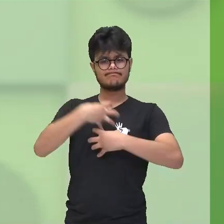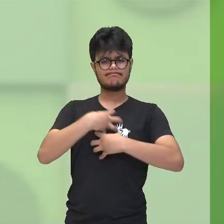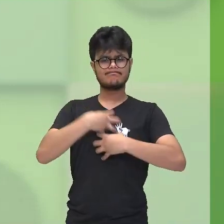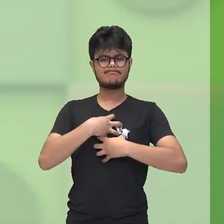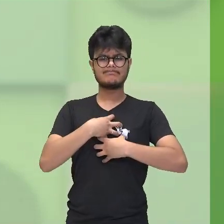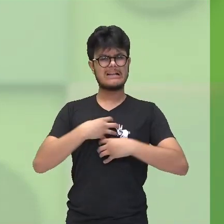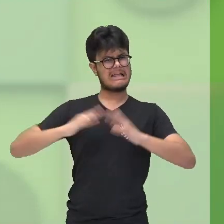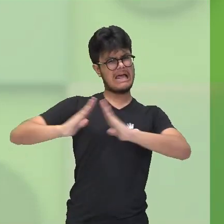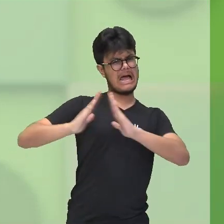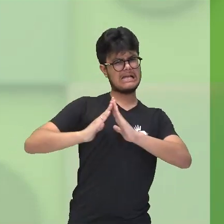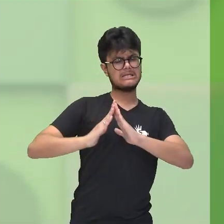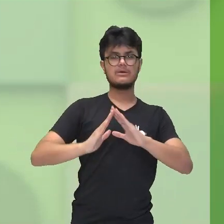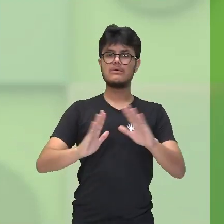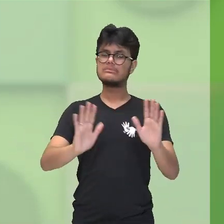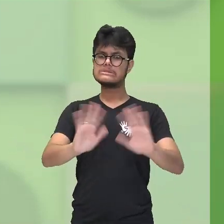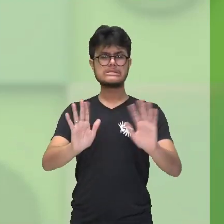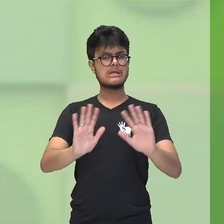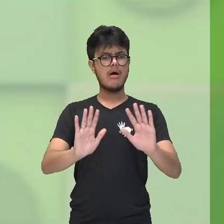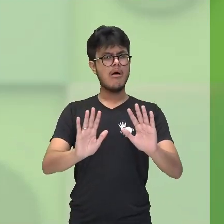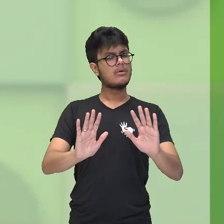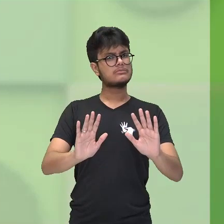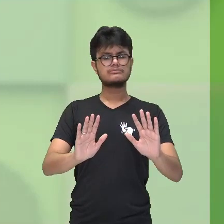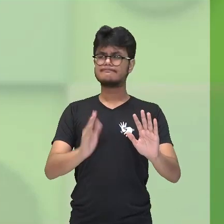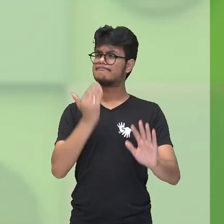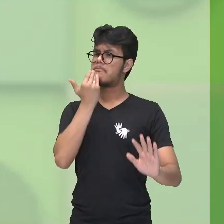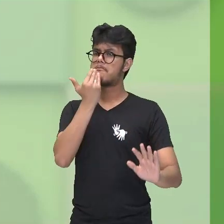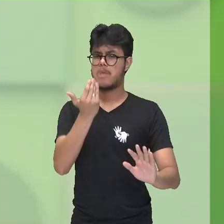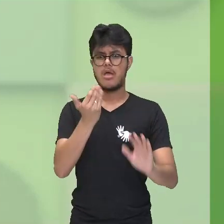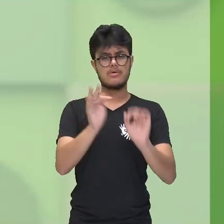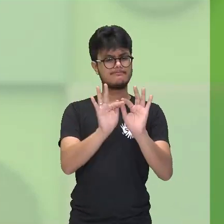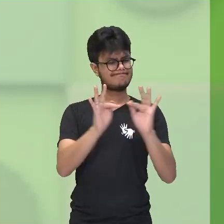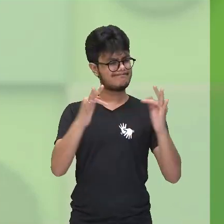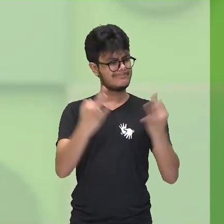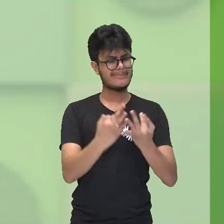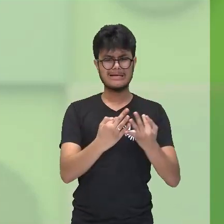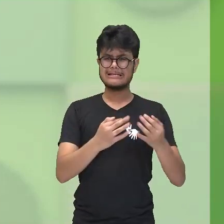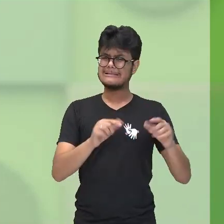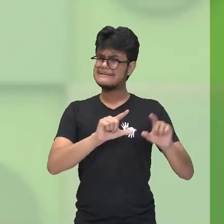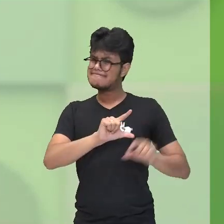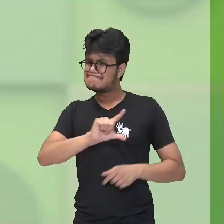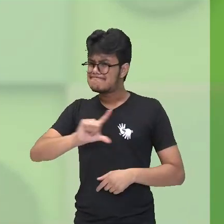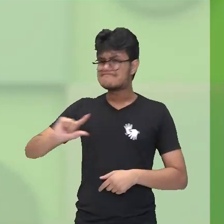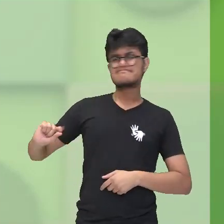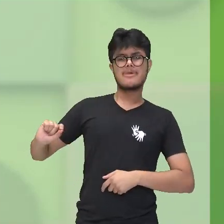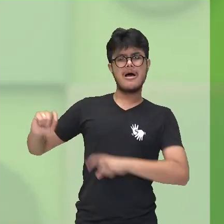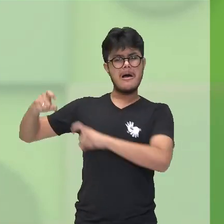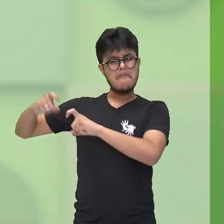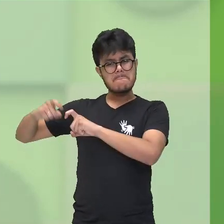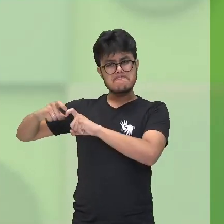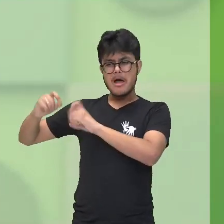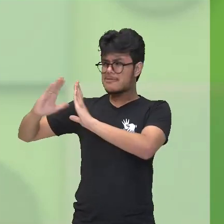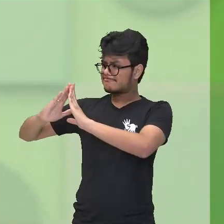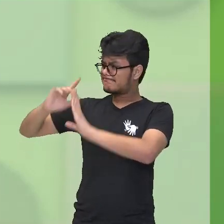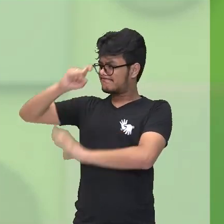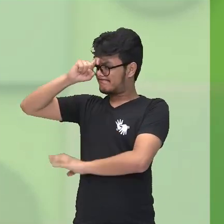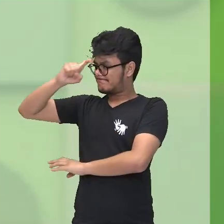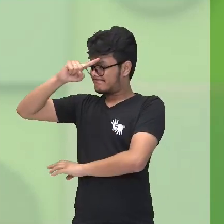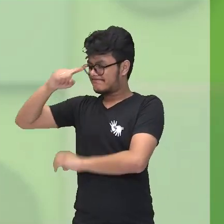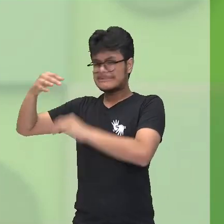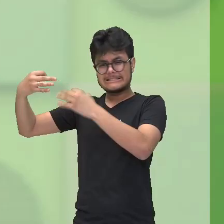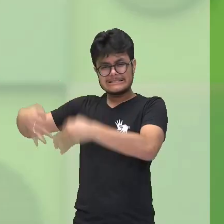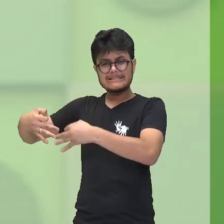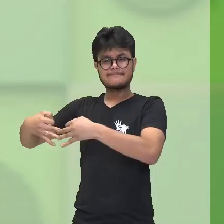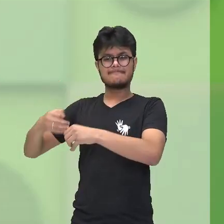em casa. Peça para os seus familiares, você vai ao médico para poder ter um diagnóstico correto, tá